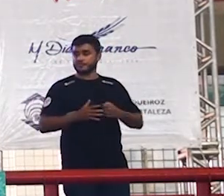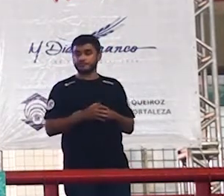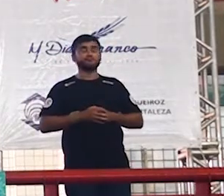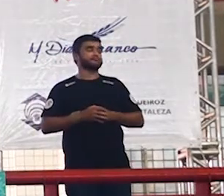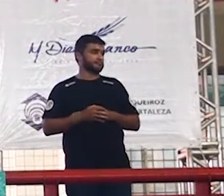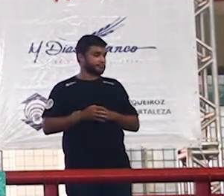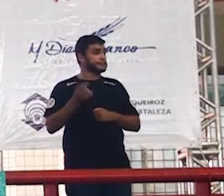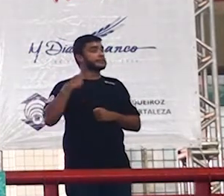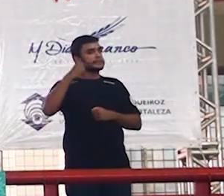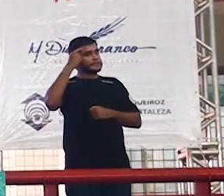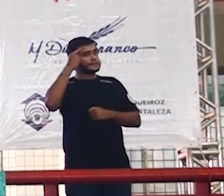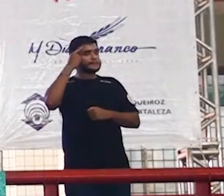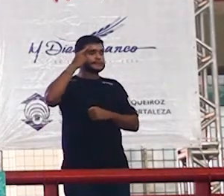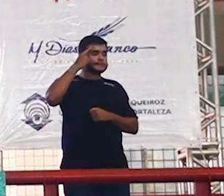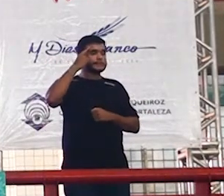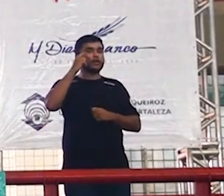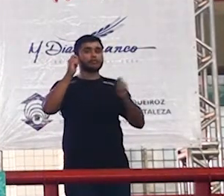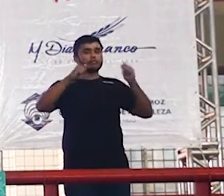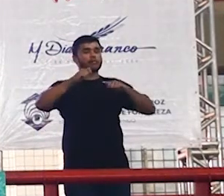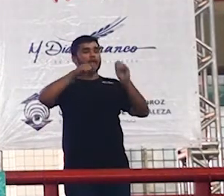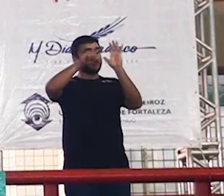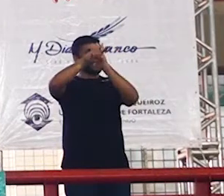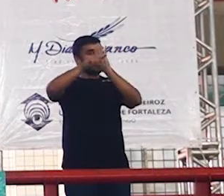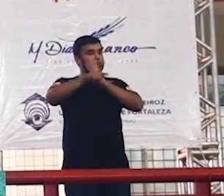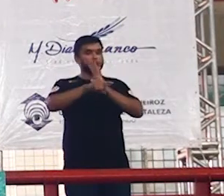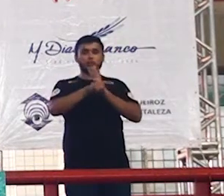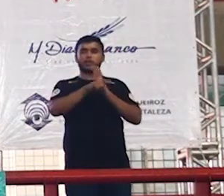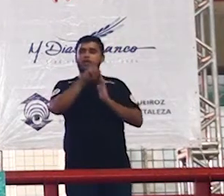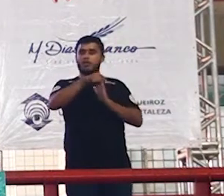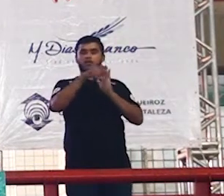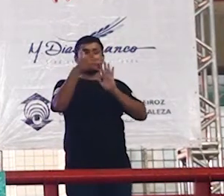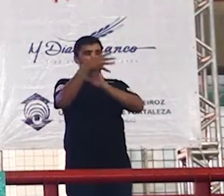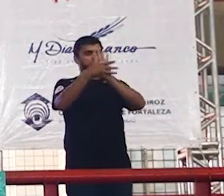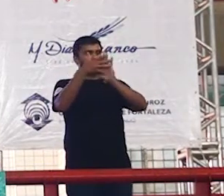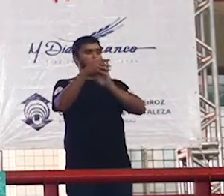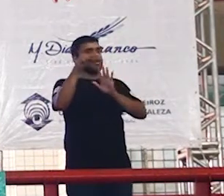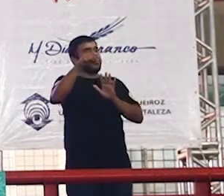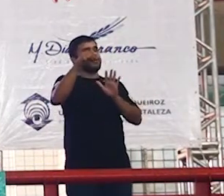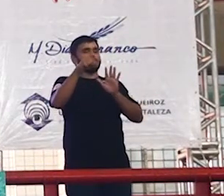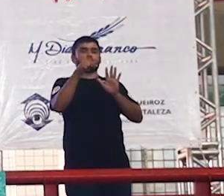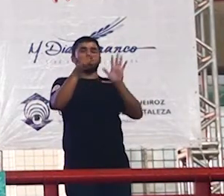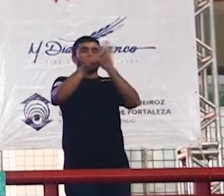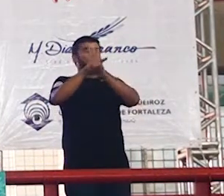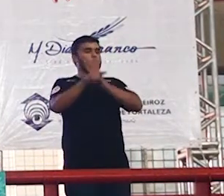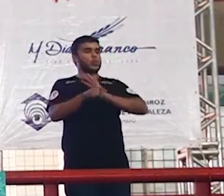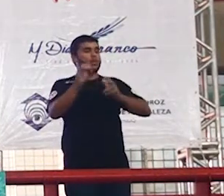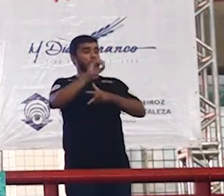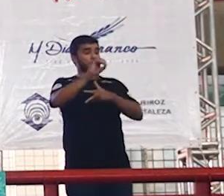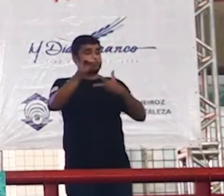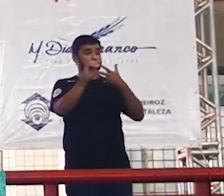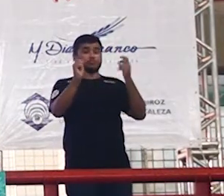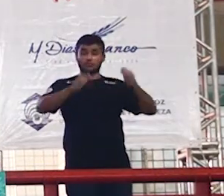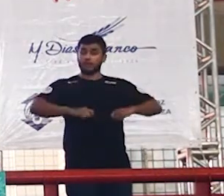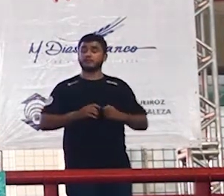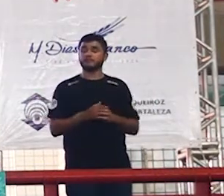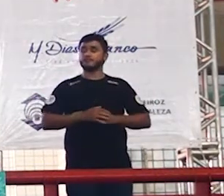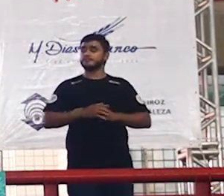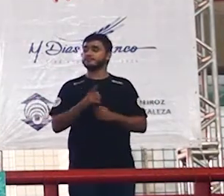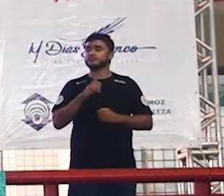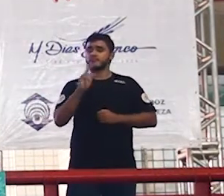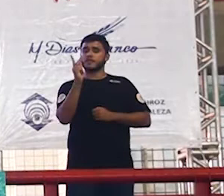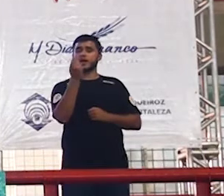tudo isso é responder às questões do Enem. Porque lá nas habilidades do Enem, você tem, por exemplo, a